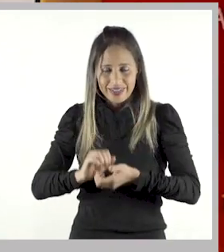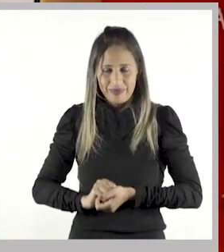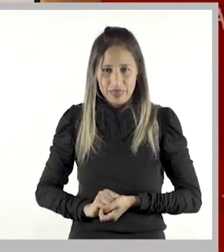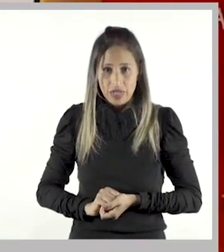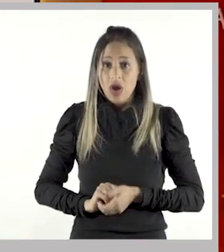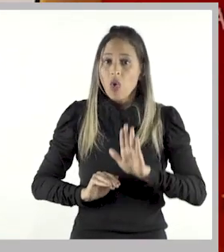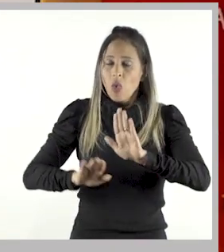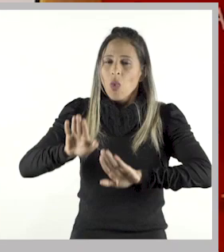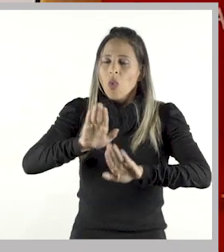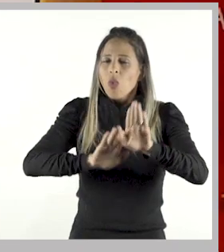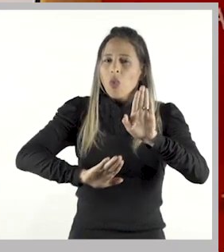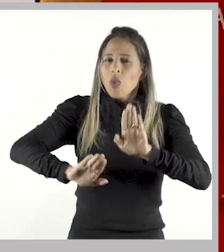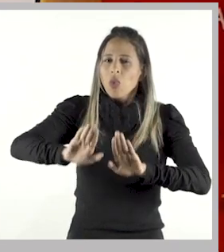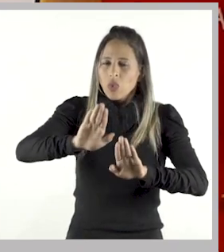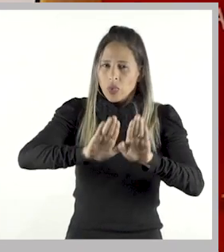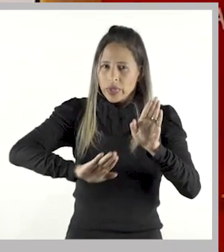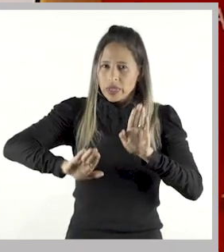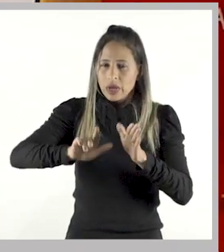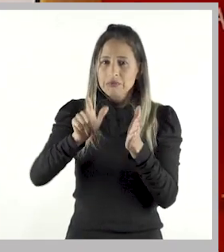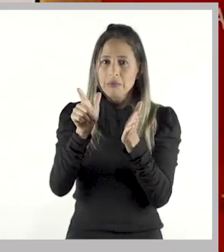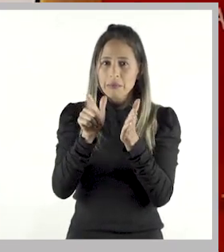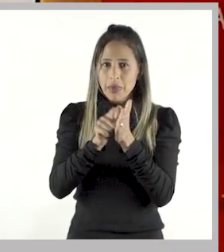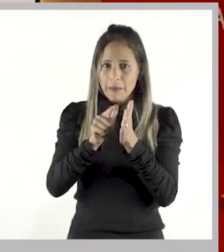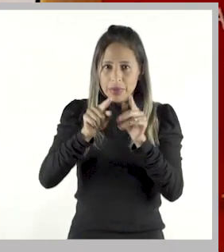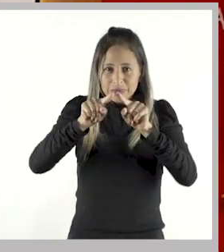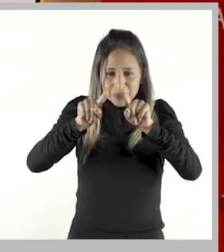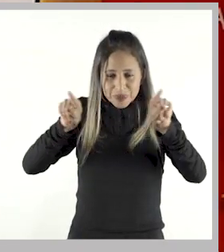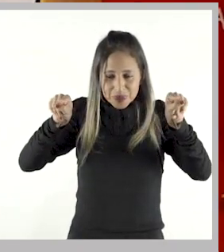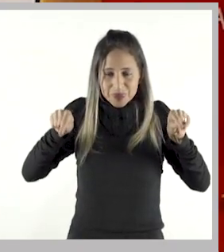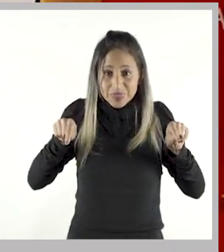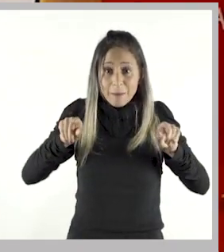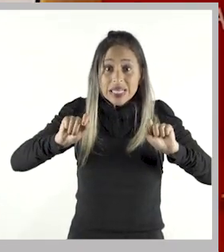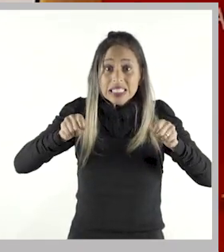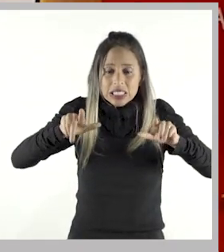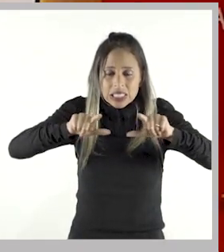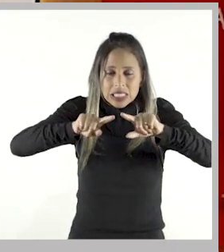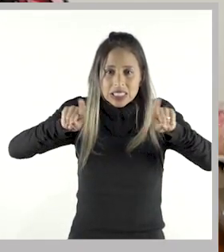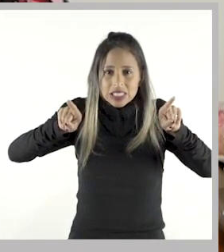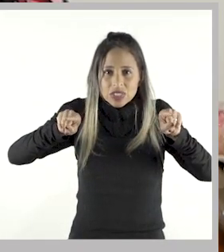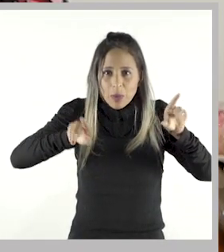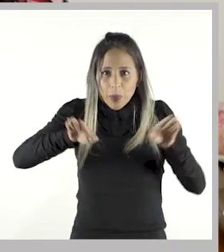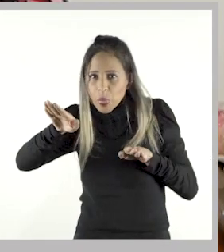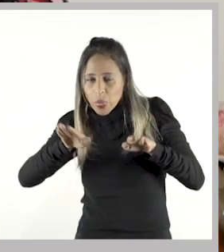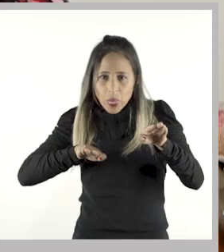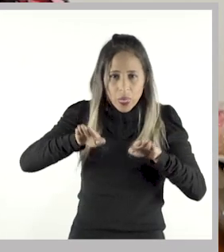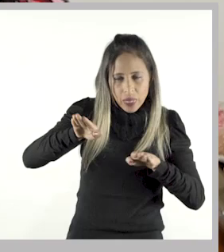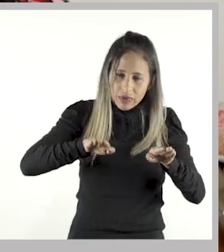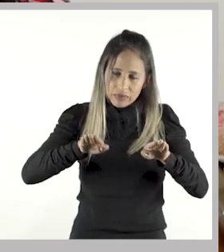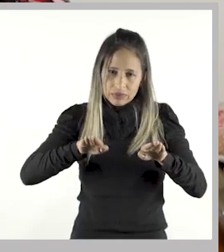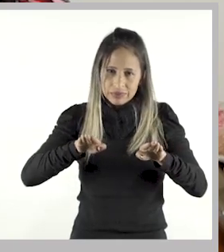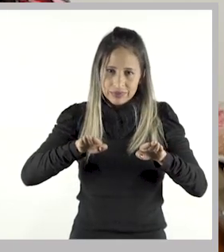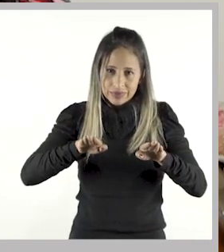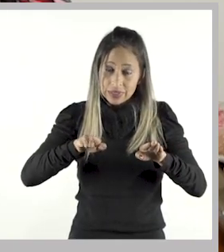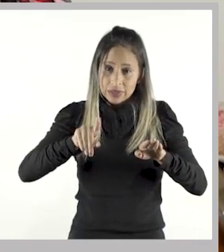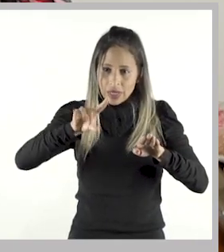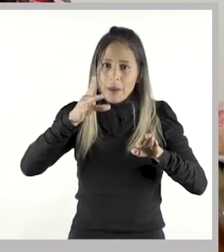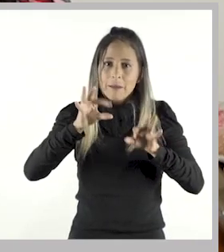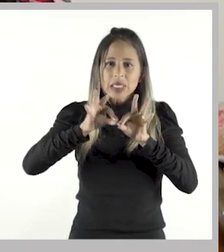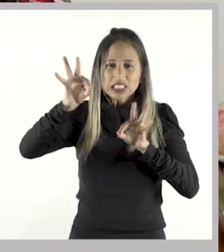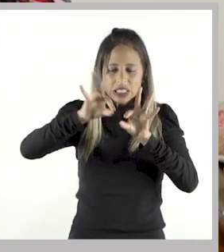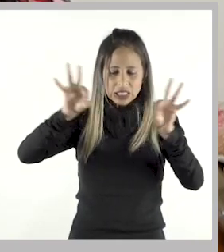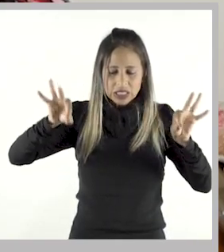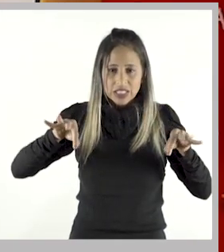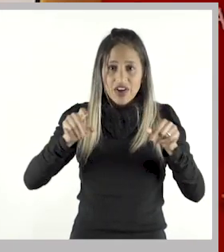um papel, uma fita crepe para segurar o desenho, para não mover o papel quando precisar. E vou agora fazer os detalhes de